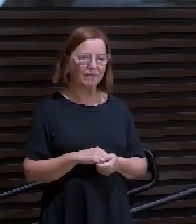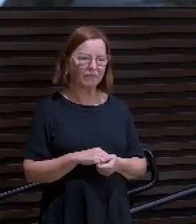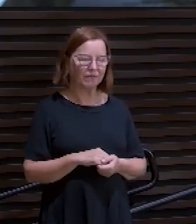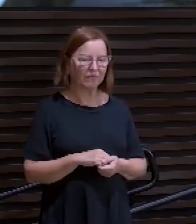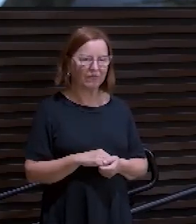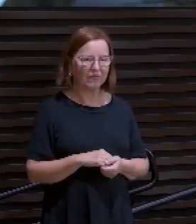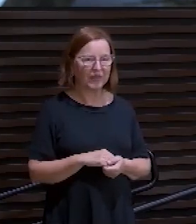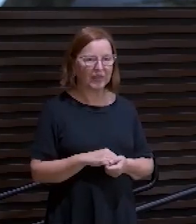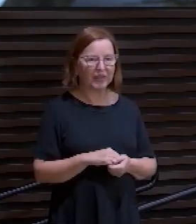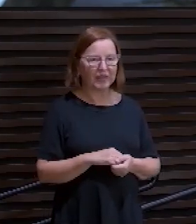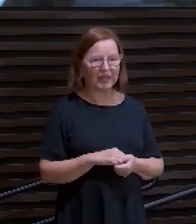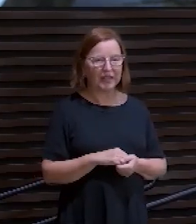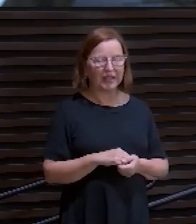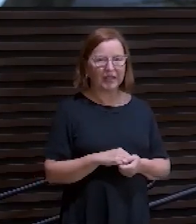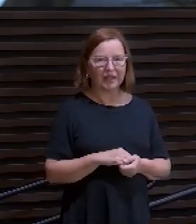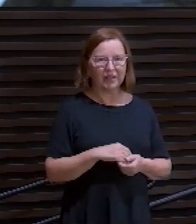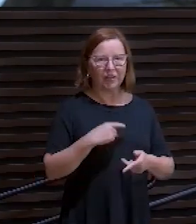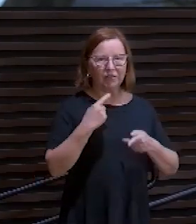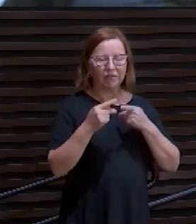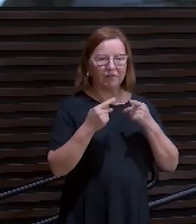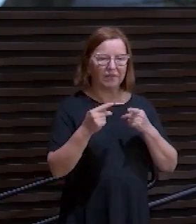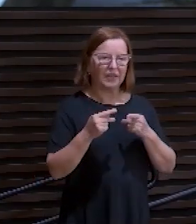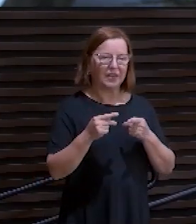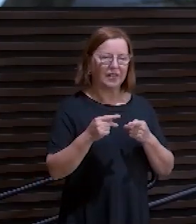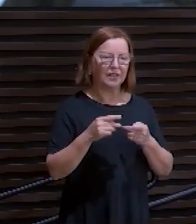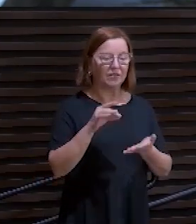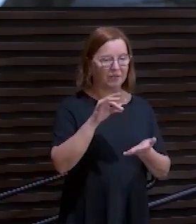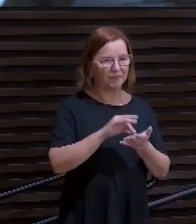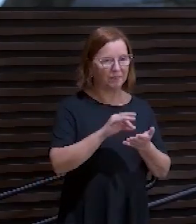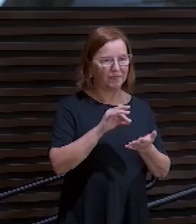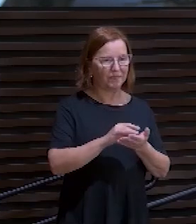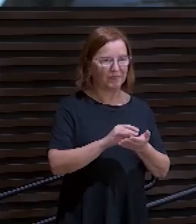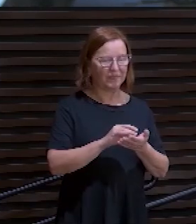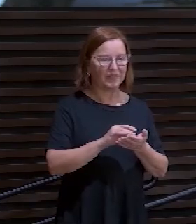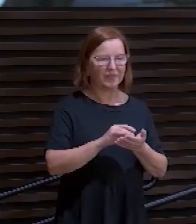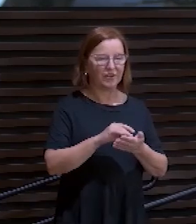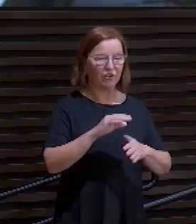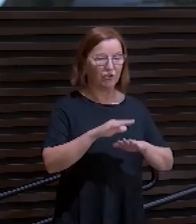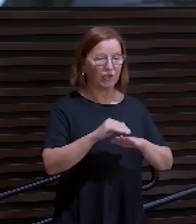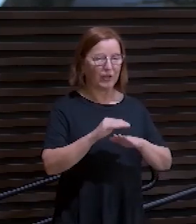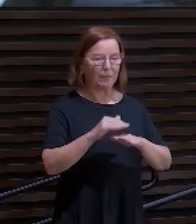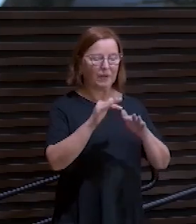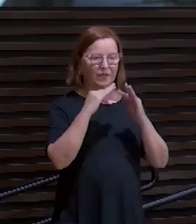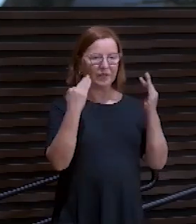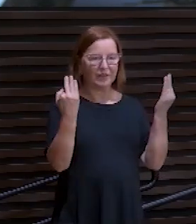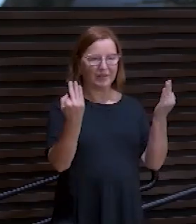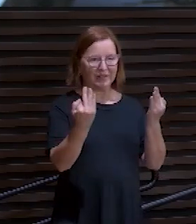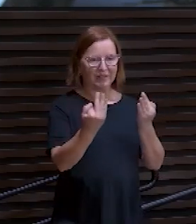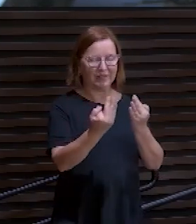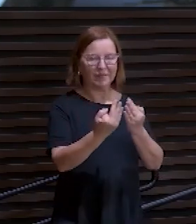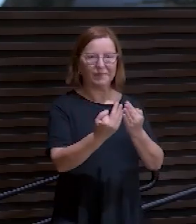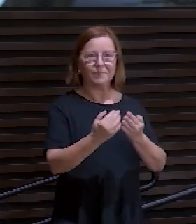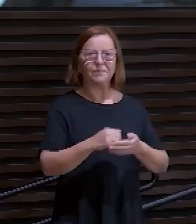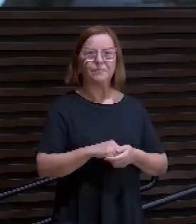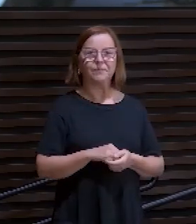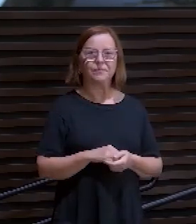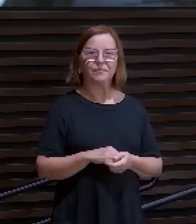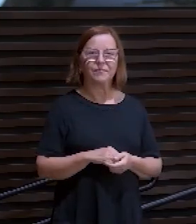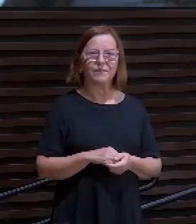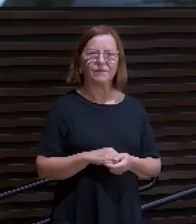genuína vocação da família à luz da Escritura. Ouçamos a voz do Senhor.